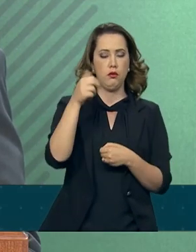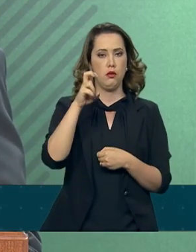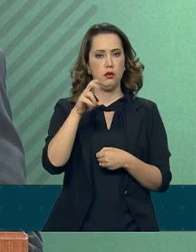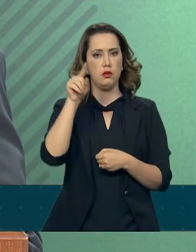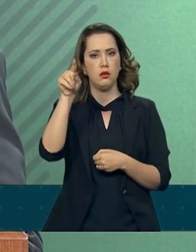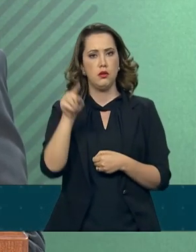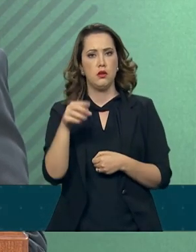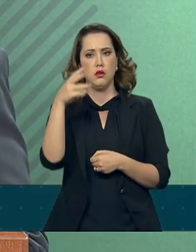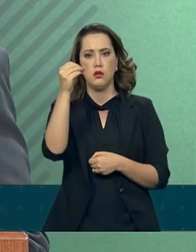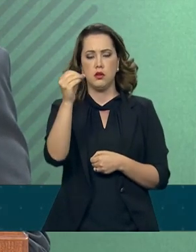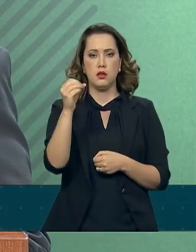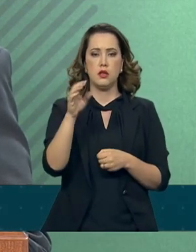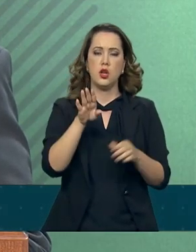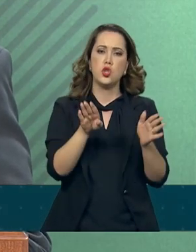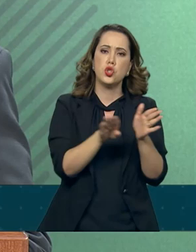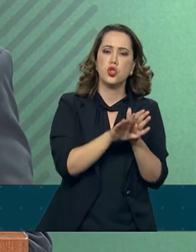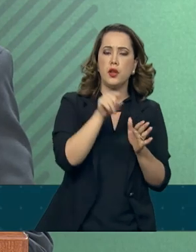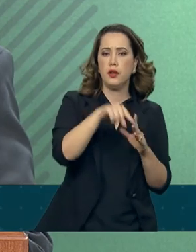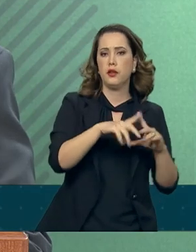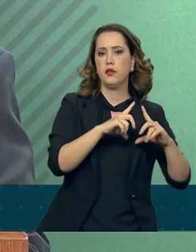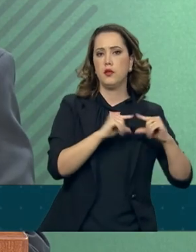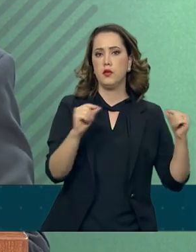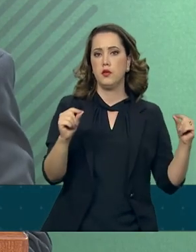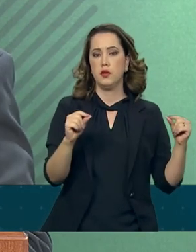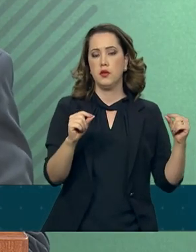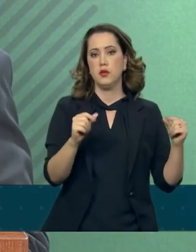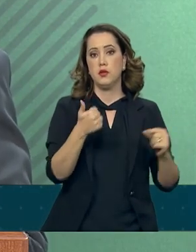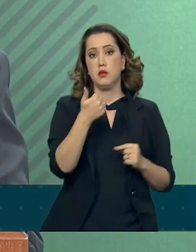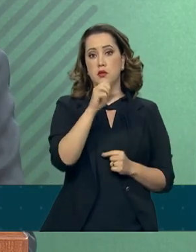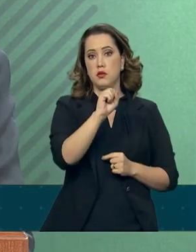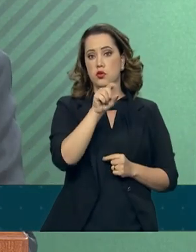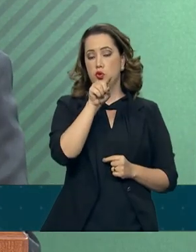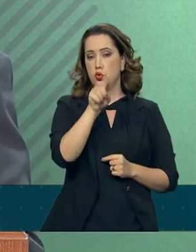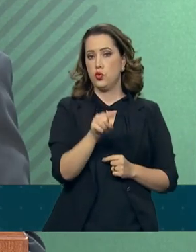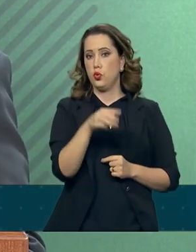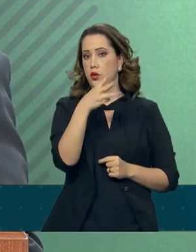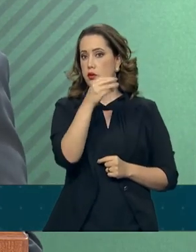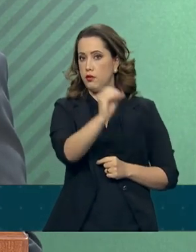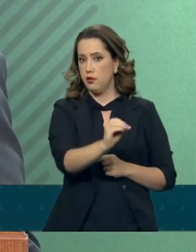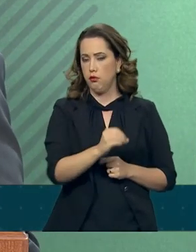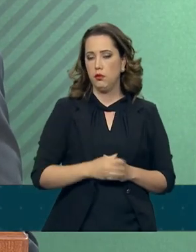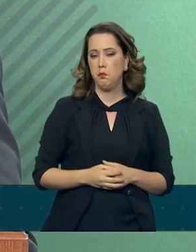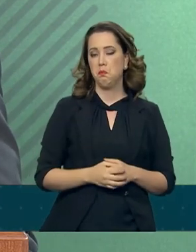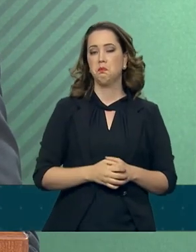com chegada prevista à brasília às 18 e 30